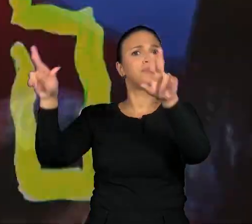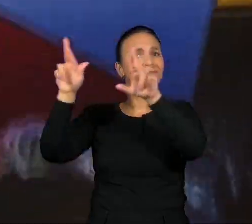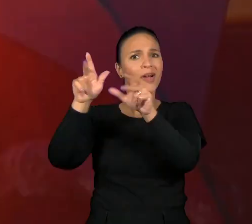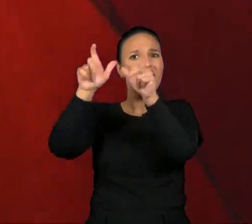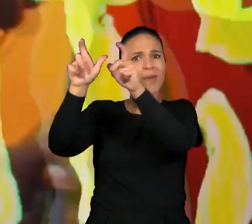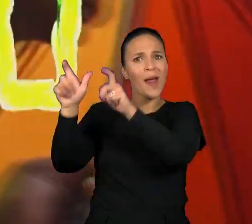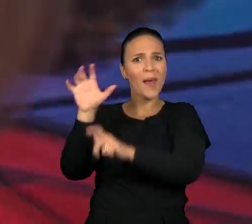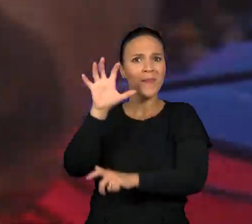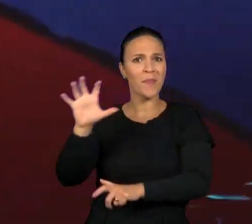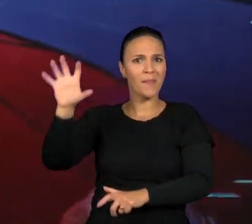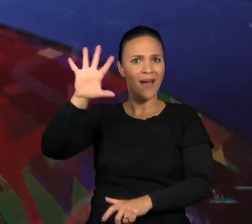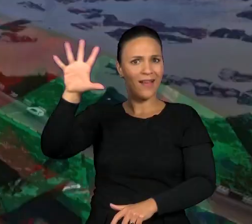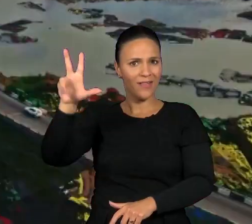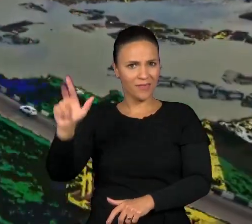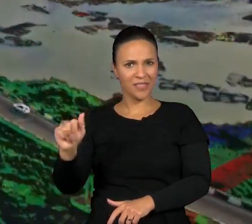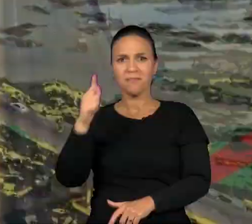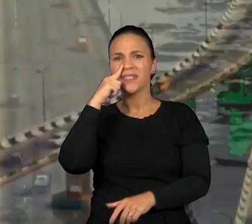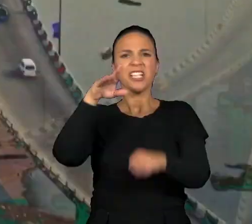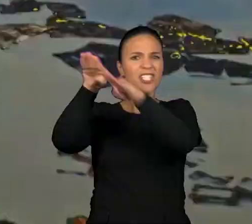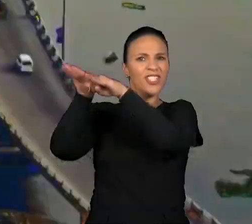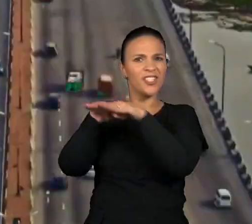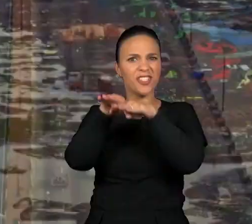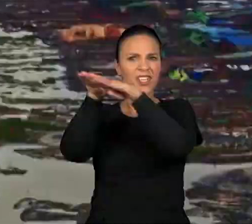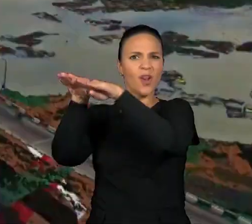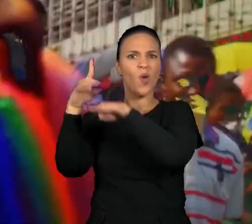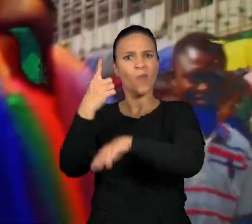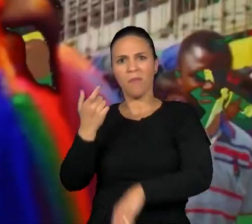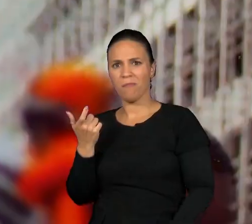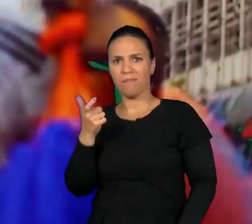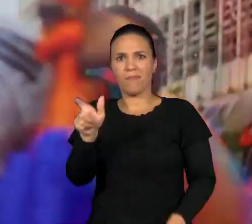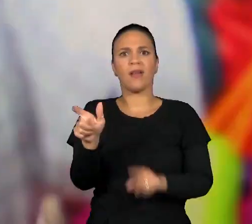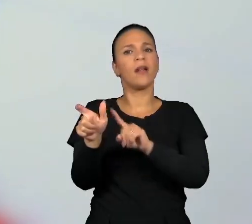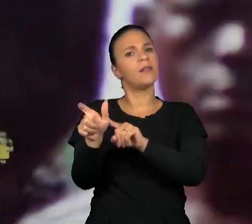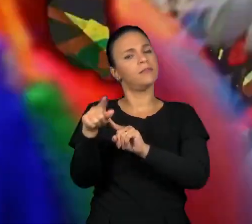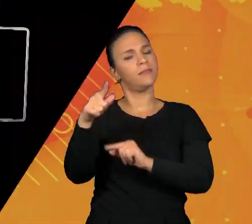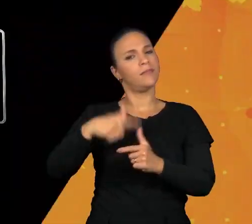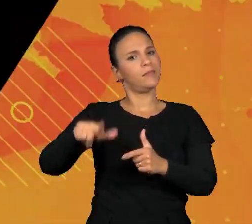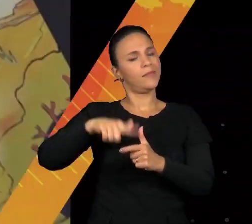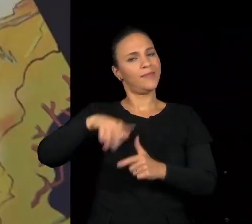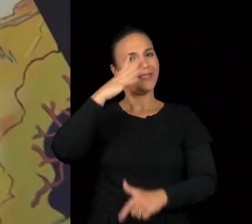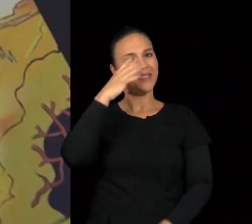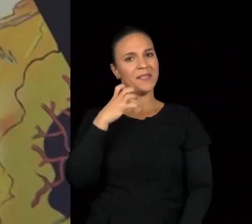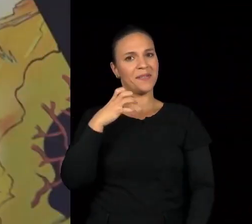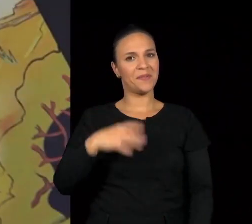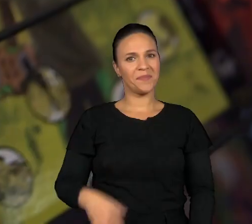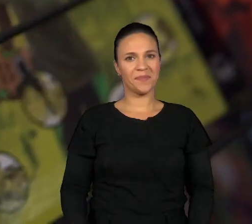para região, e generalizar isso dentro de um termo é extremamente problemático.